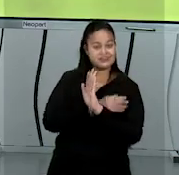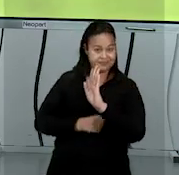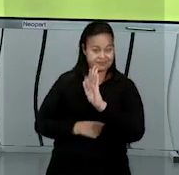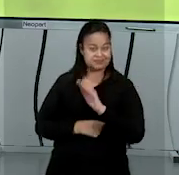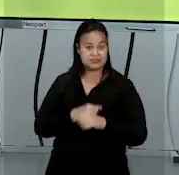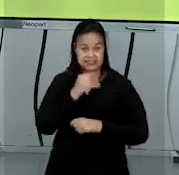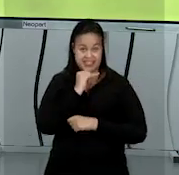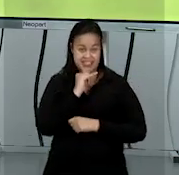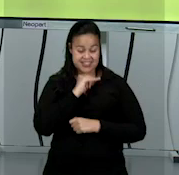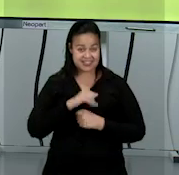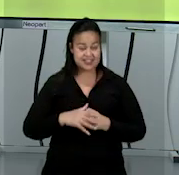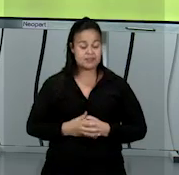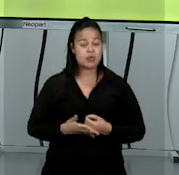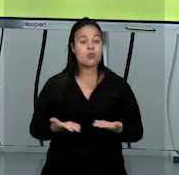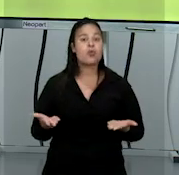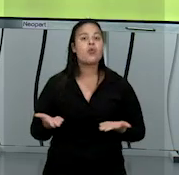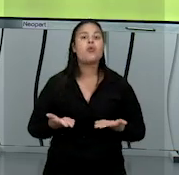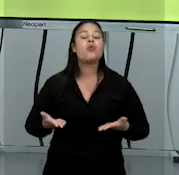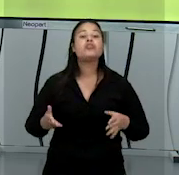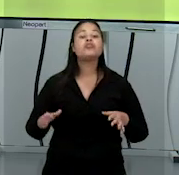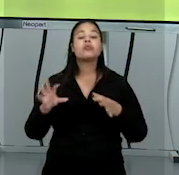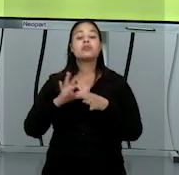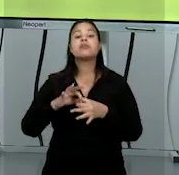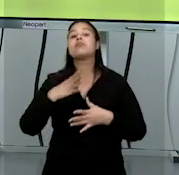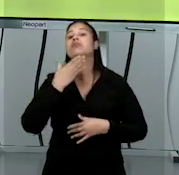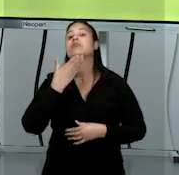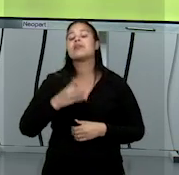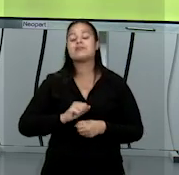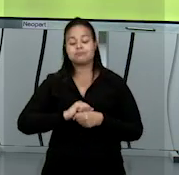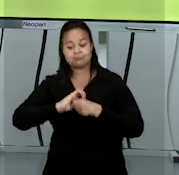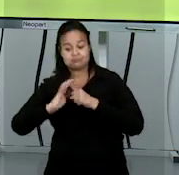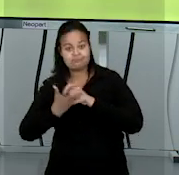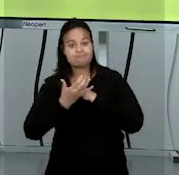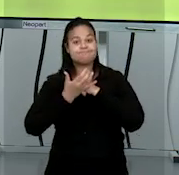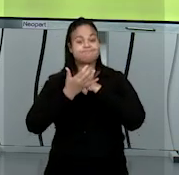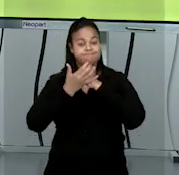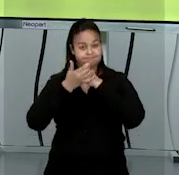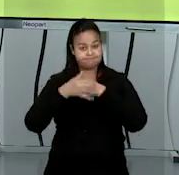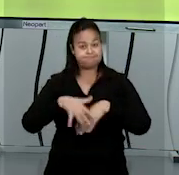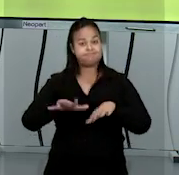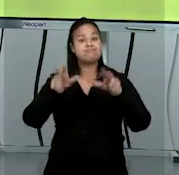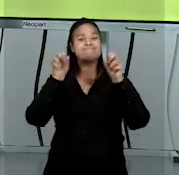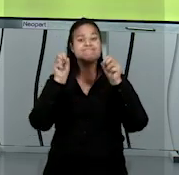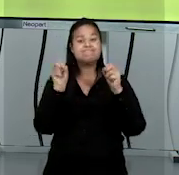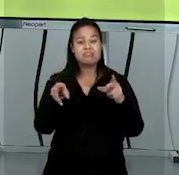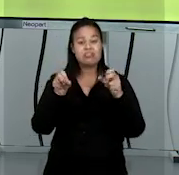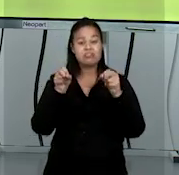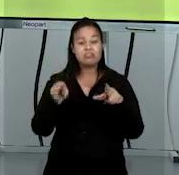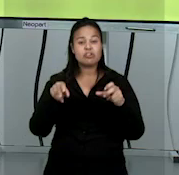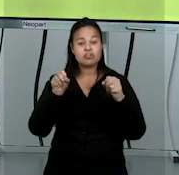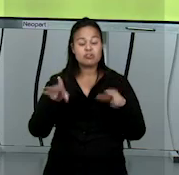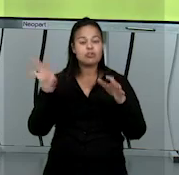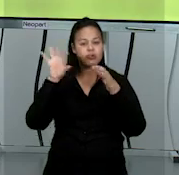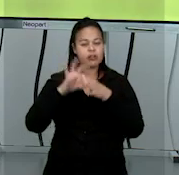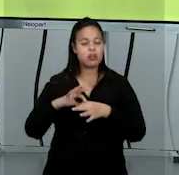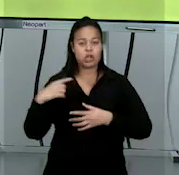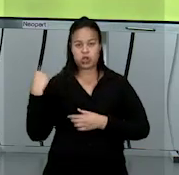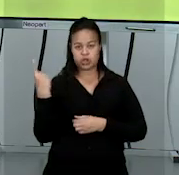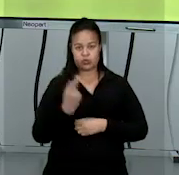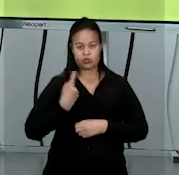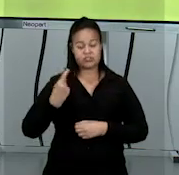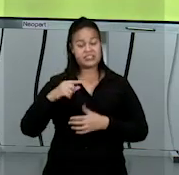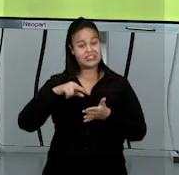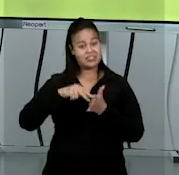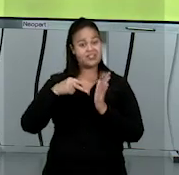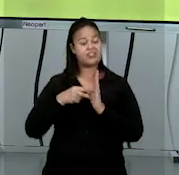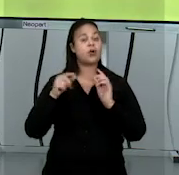exemplo, o momento de hoje, qual é o nosso contexto? Pandemia, vírus. Esse é o contexto nosso. Isso